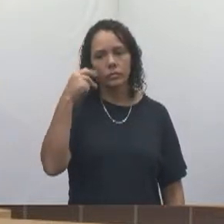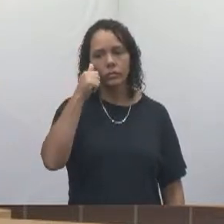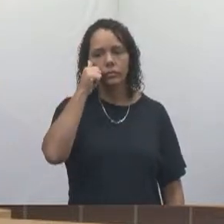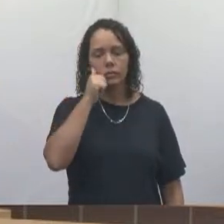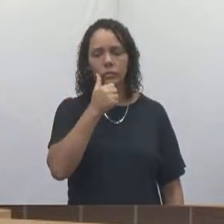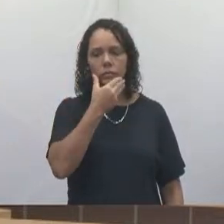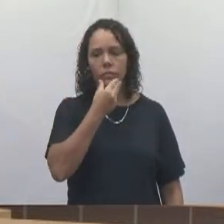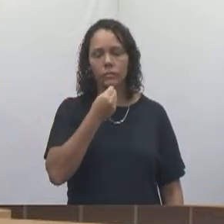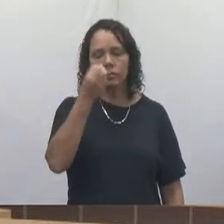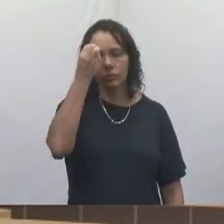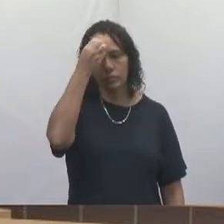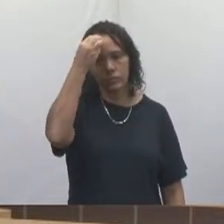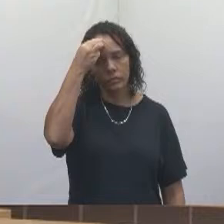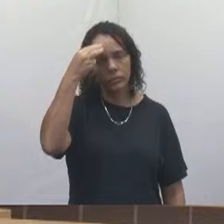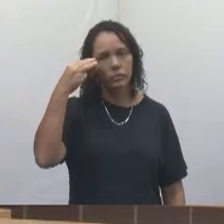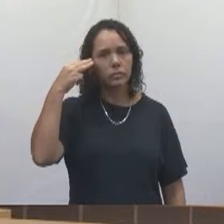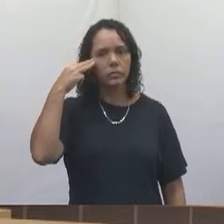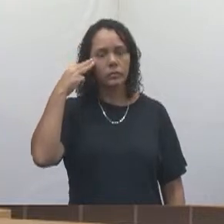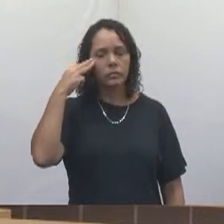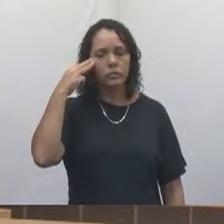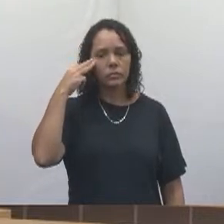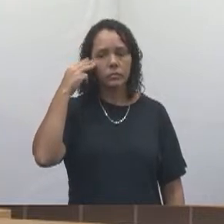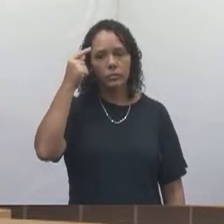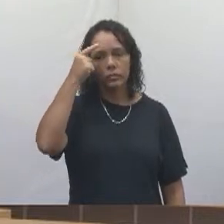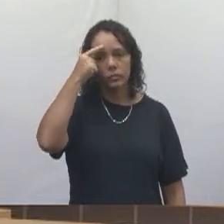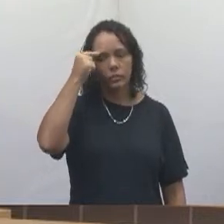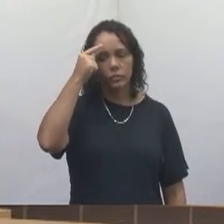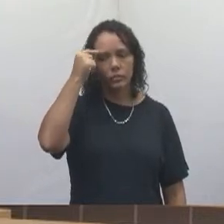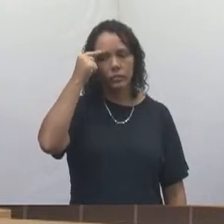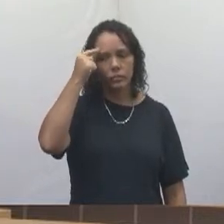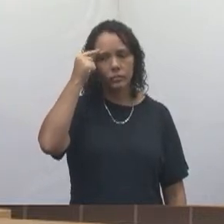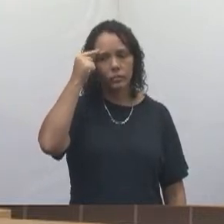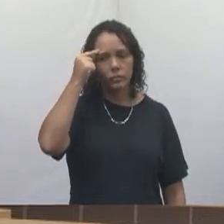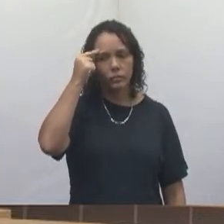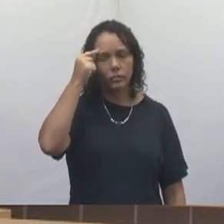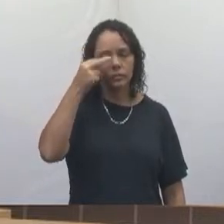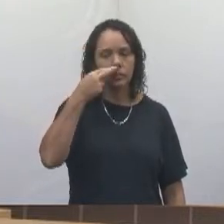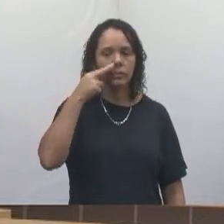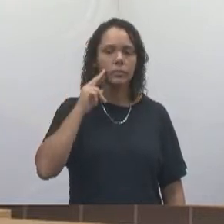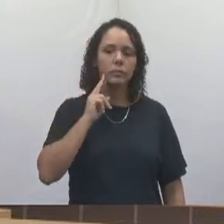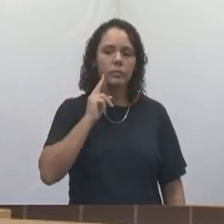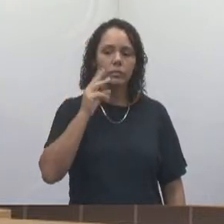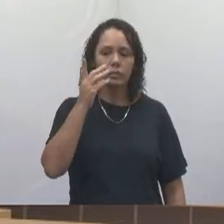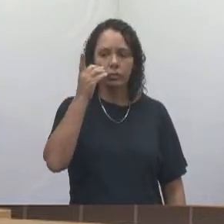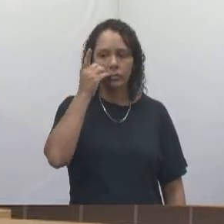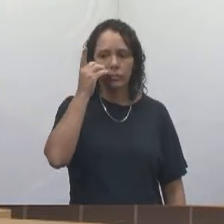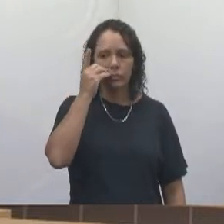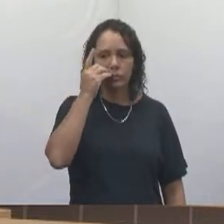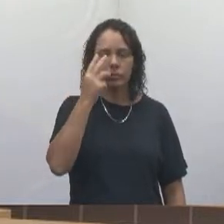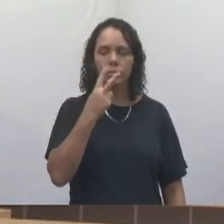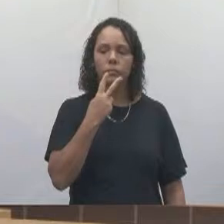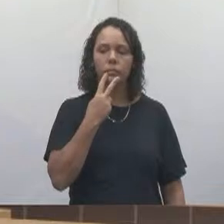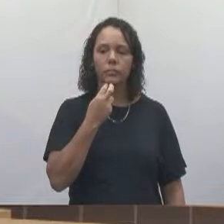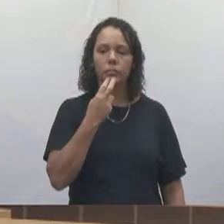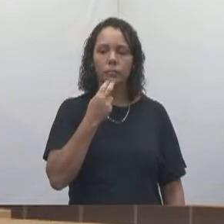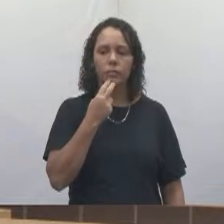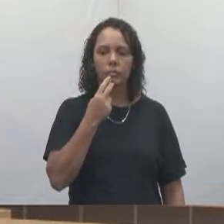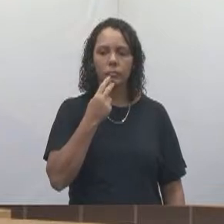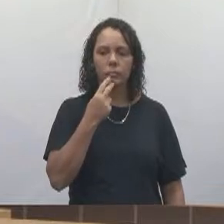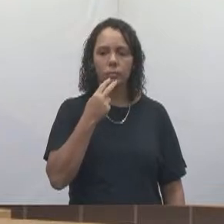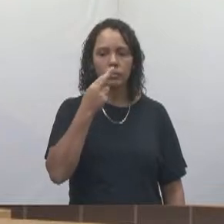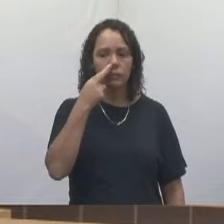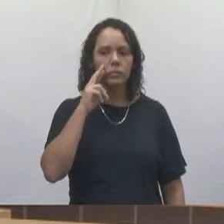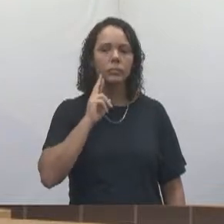Amélia, Edgar, Rodrigo, Dude, Paulinho, Roninha, Valmir, pastor Rogério Timóteo, Hernani